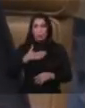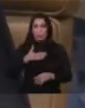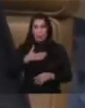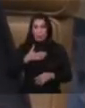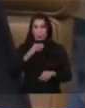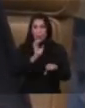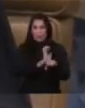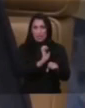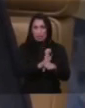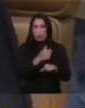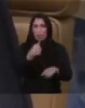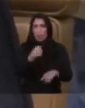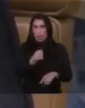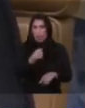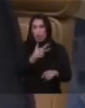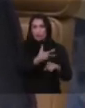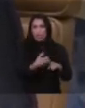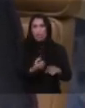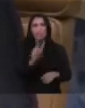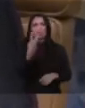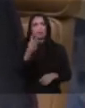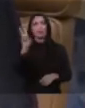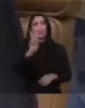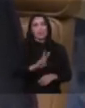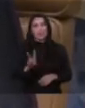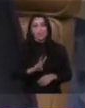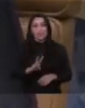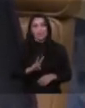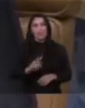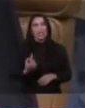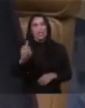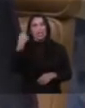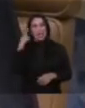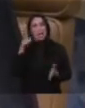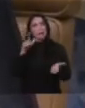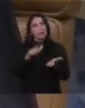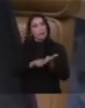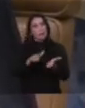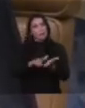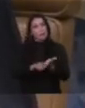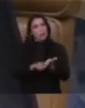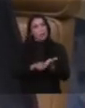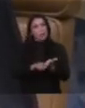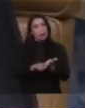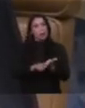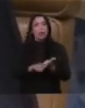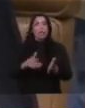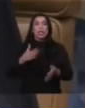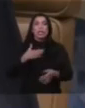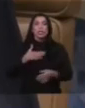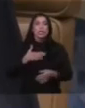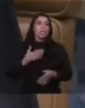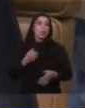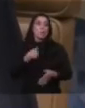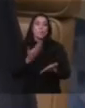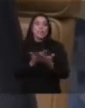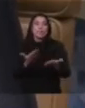as eleições no tempo do voto de papel, e me tomaram as